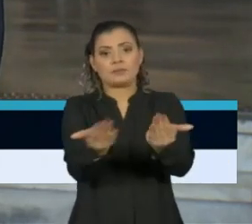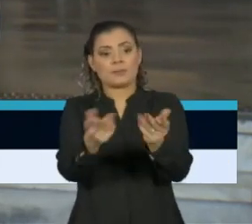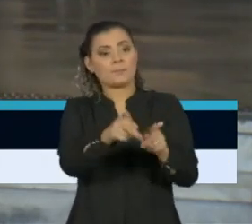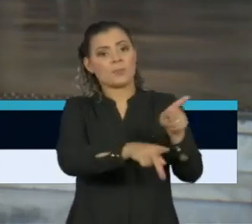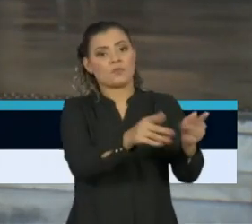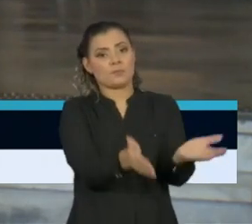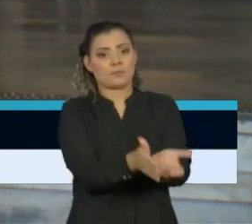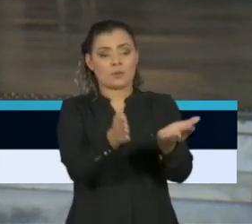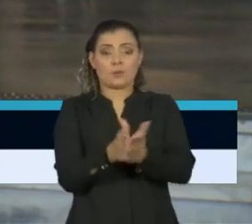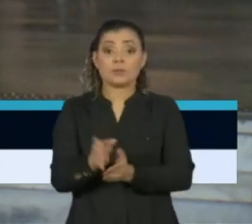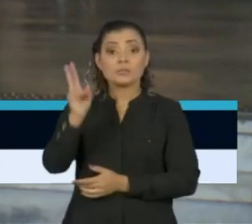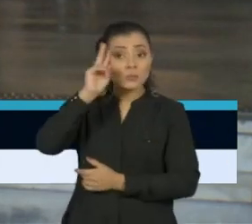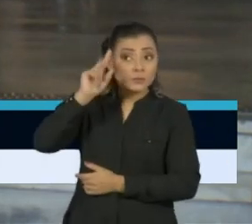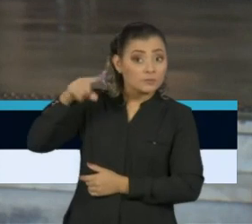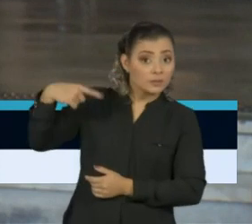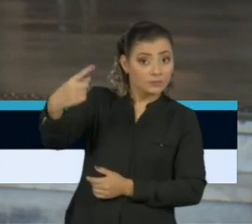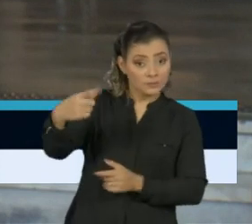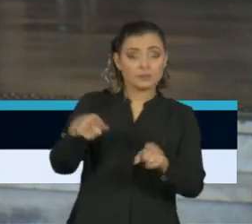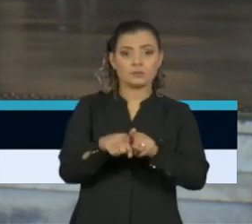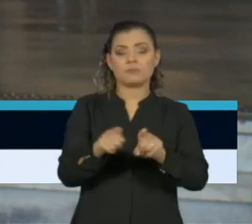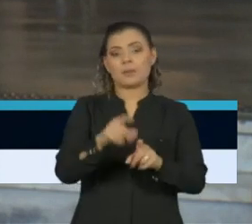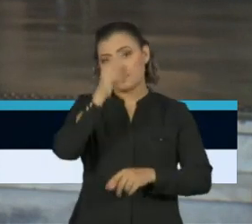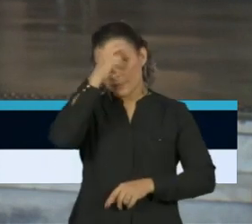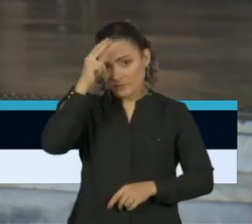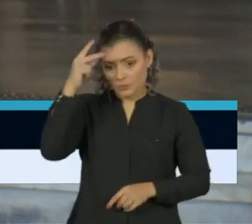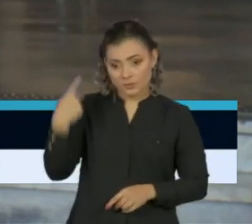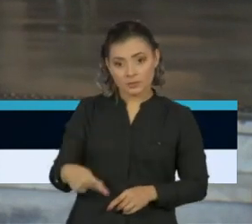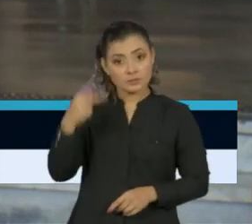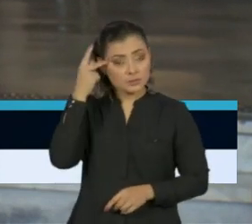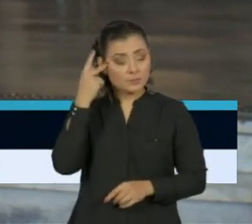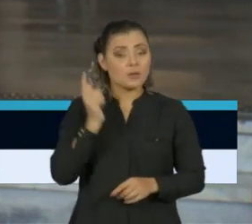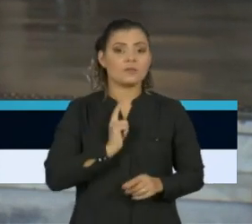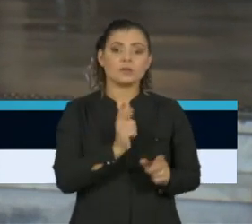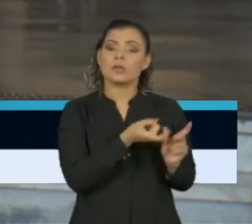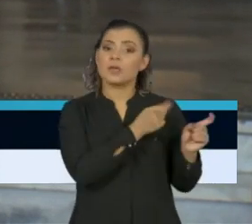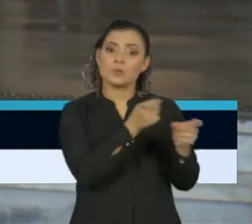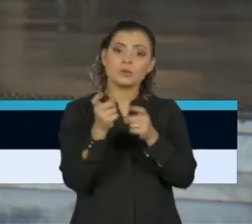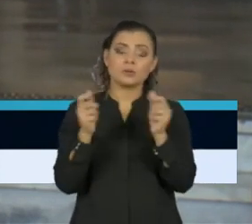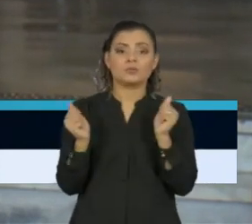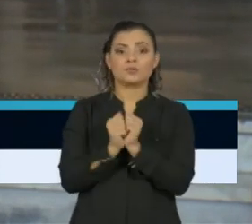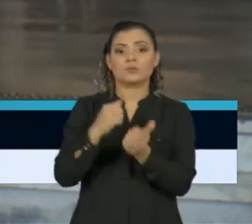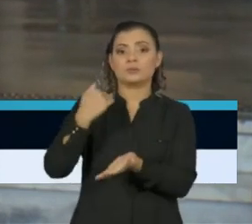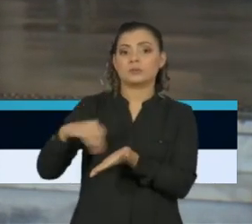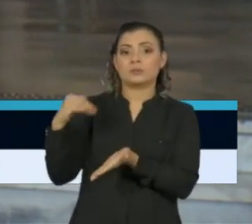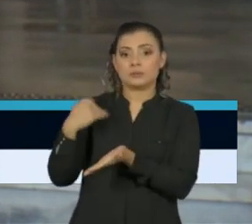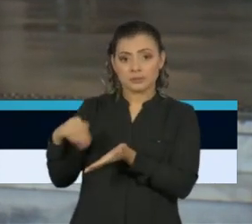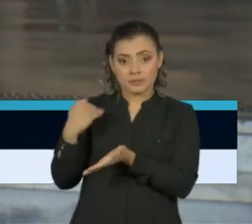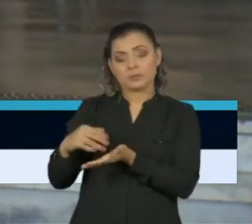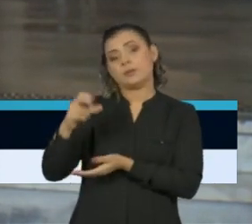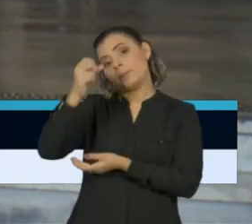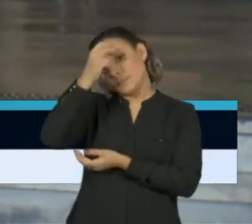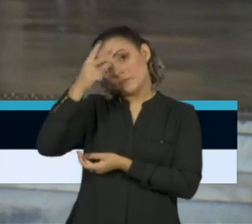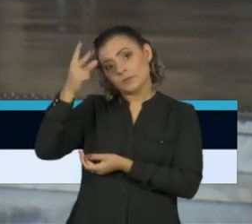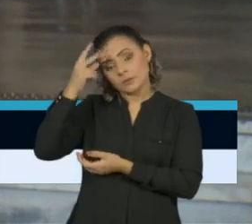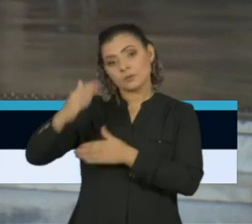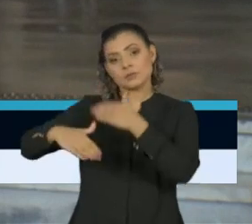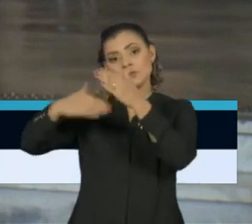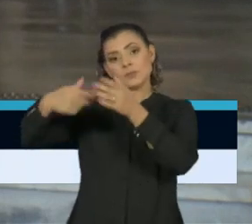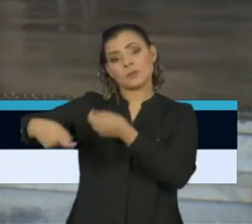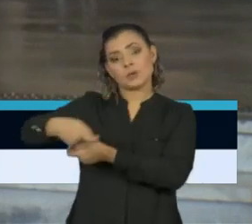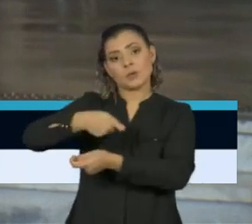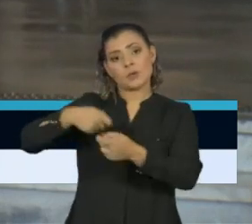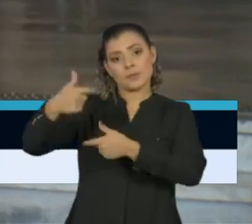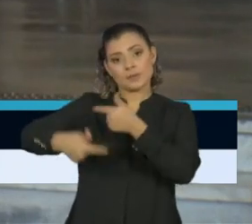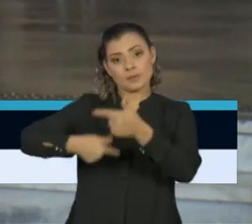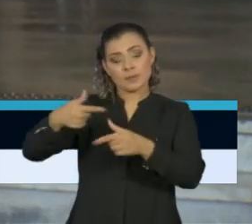segunda-feira a Prefeitura de São Paulo vai ter uma reunião comandada pela Secretaria Municipal de Desenvolvimento Econômico e Trabalho, pela